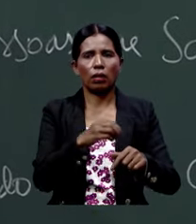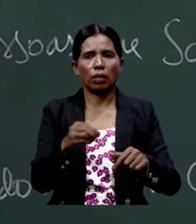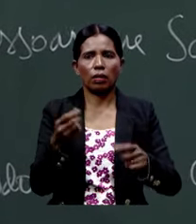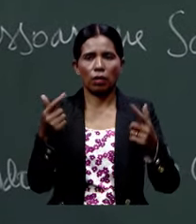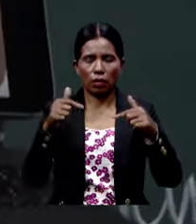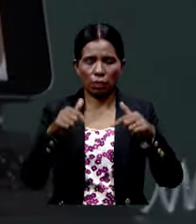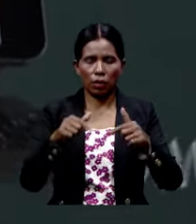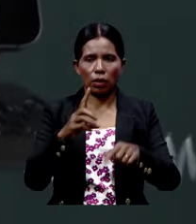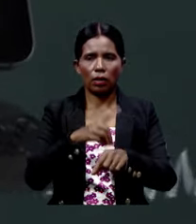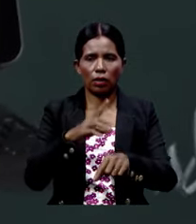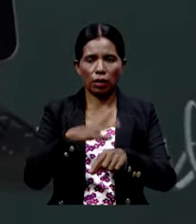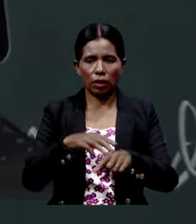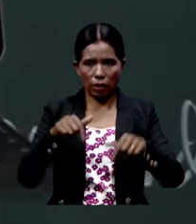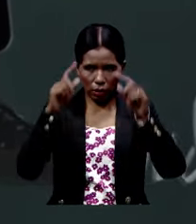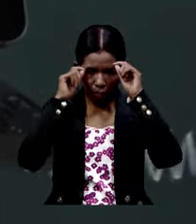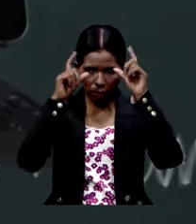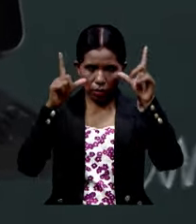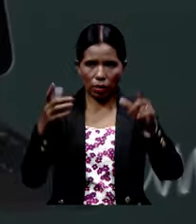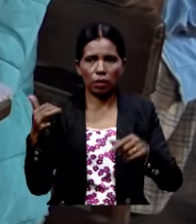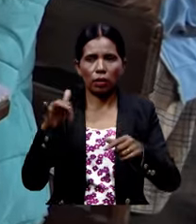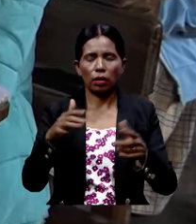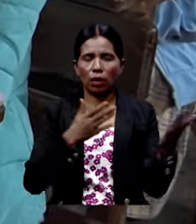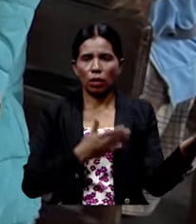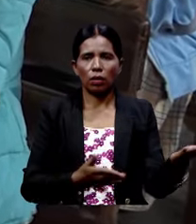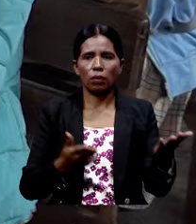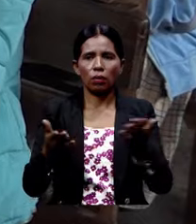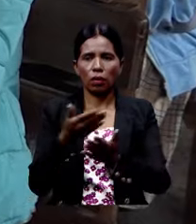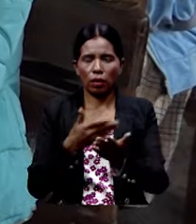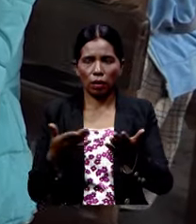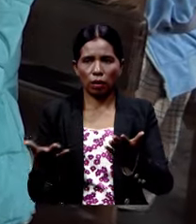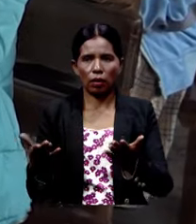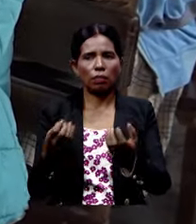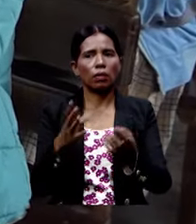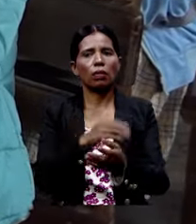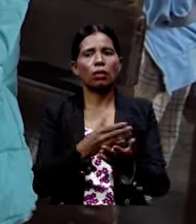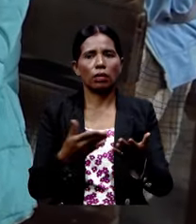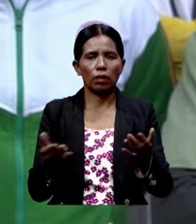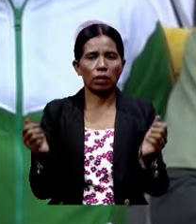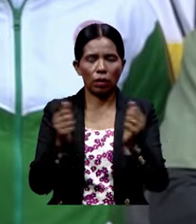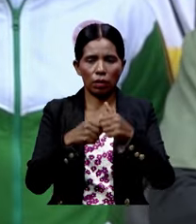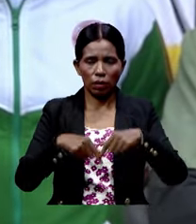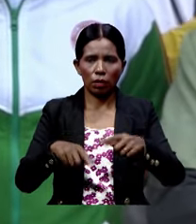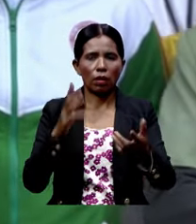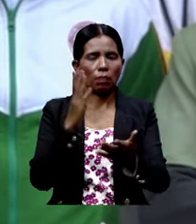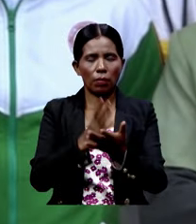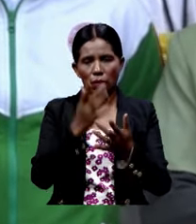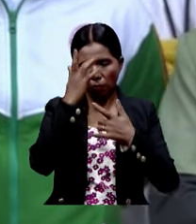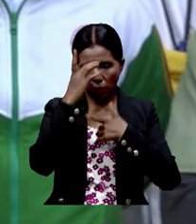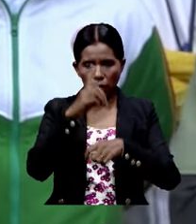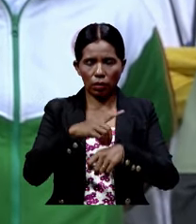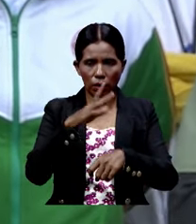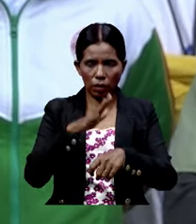ba dengue ne ia Timor Leste. Então, sira lori equipamento balu, o se sambalo atu ba prevenção dengue nian,